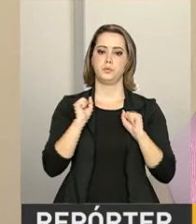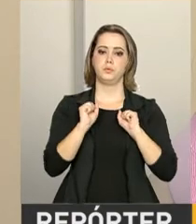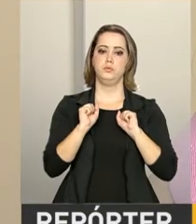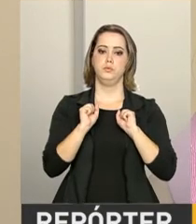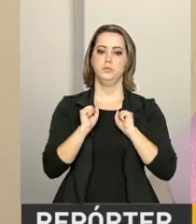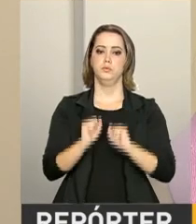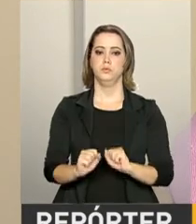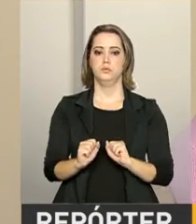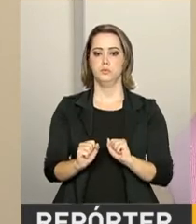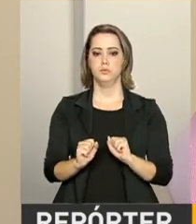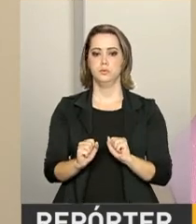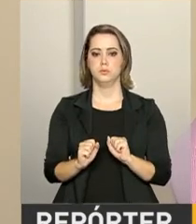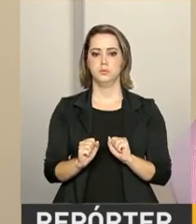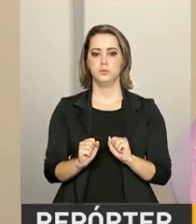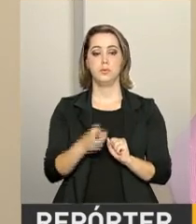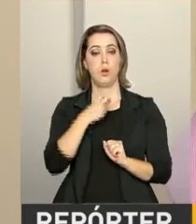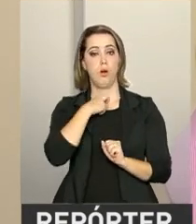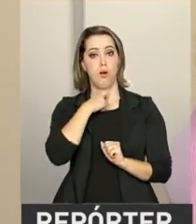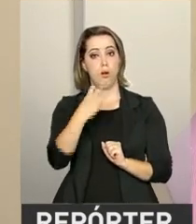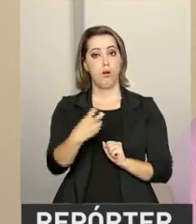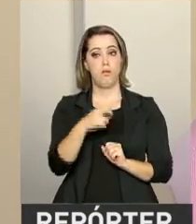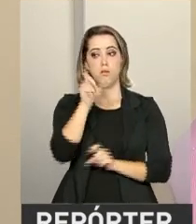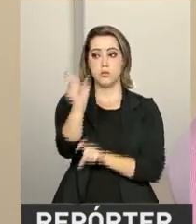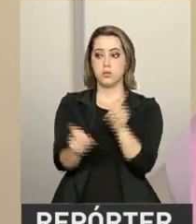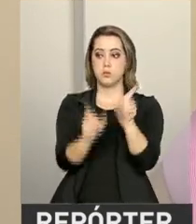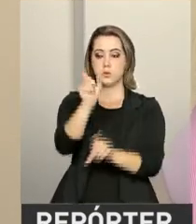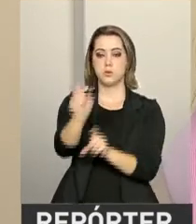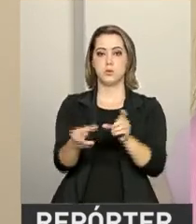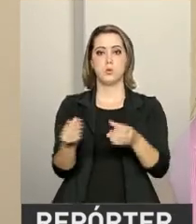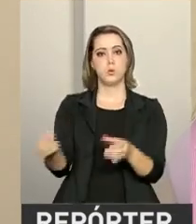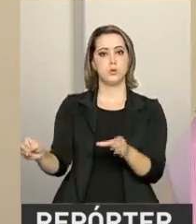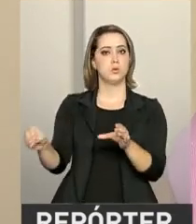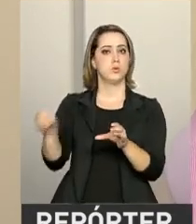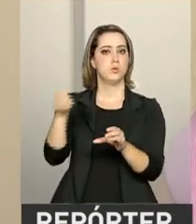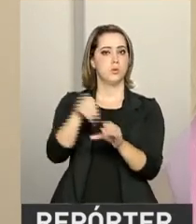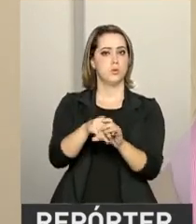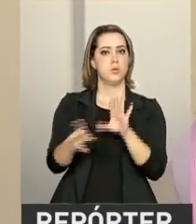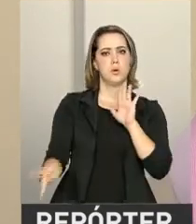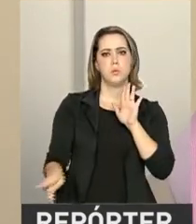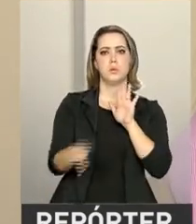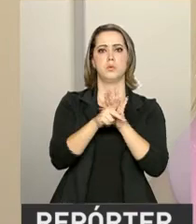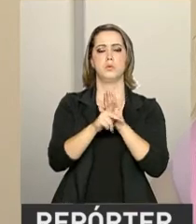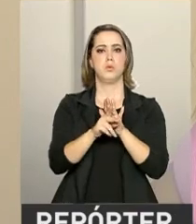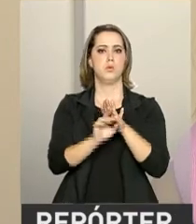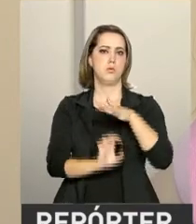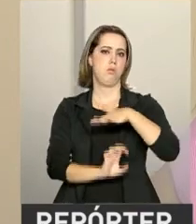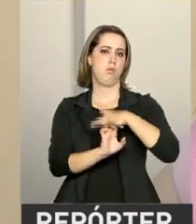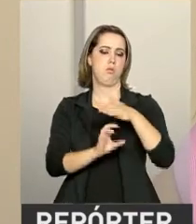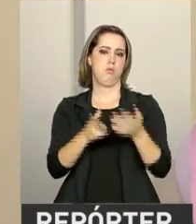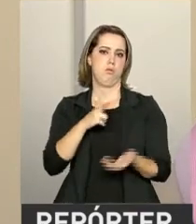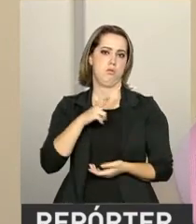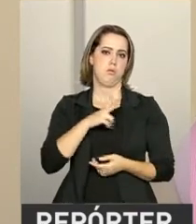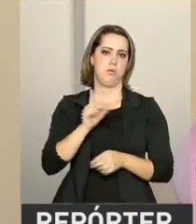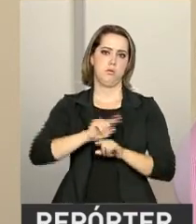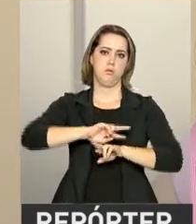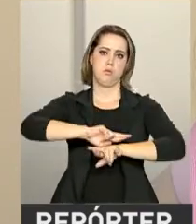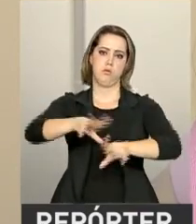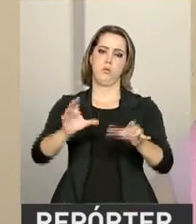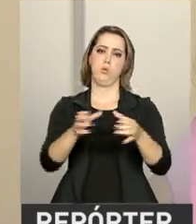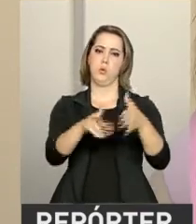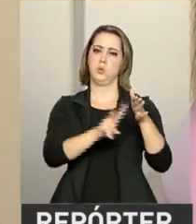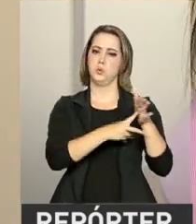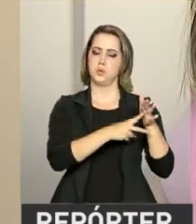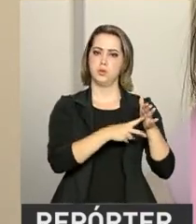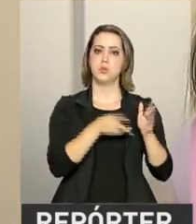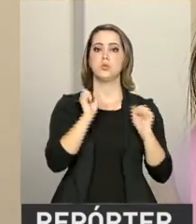permite que a voz de representantes do setor privado, da academia, intelectuais, sindicatos, organizações